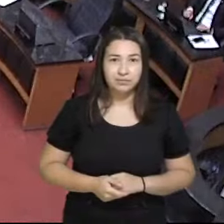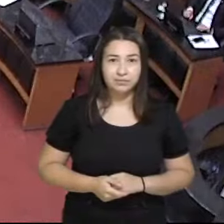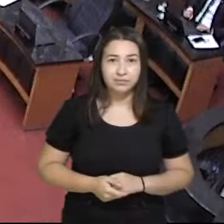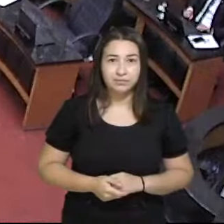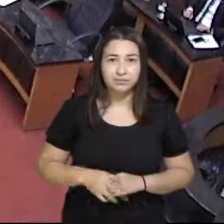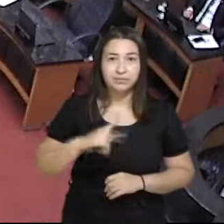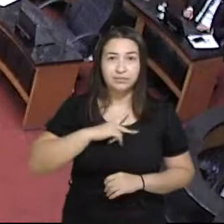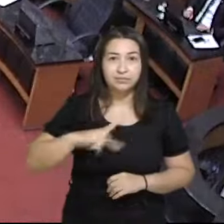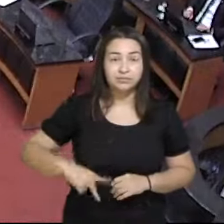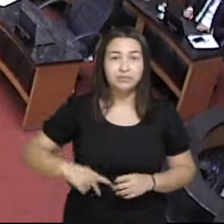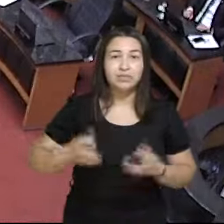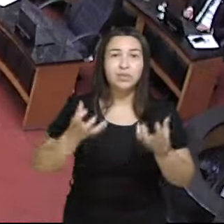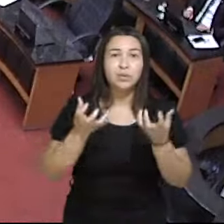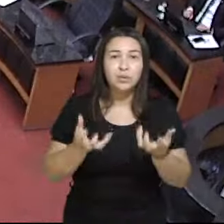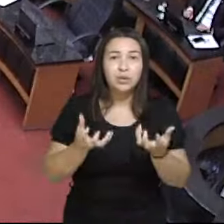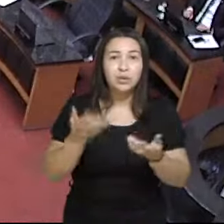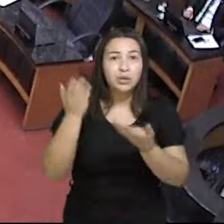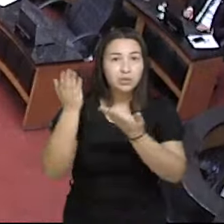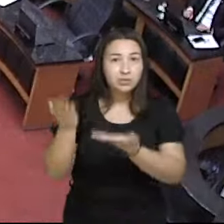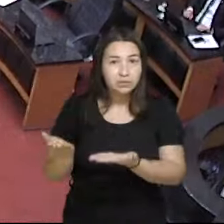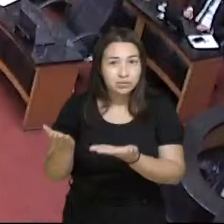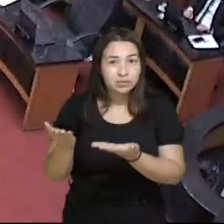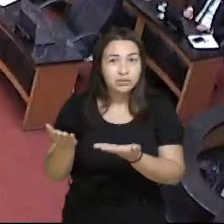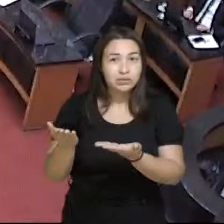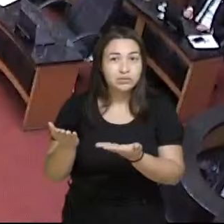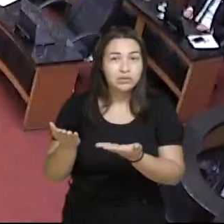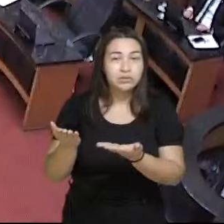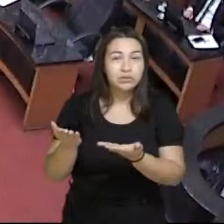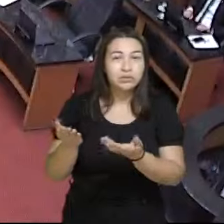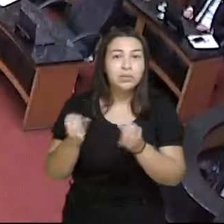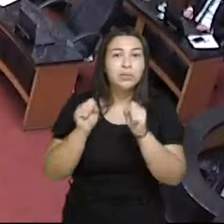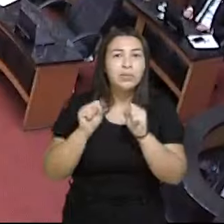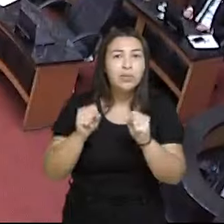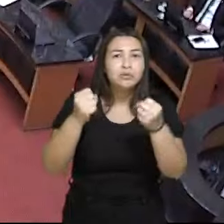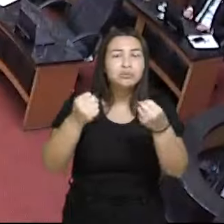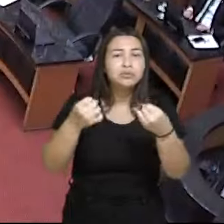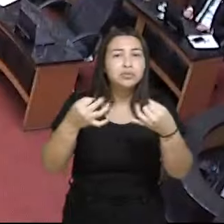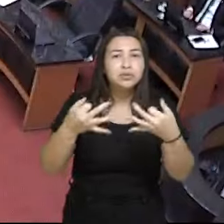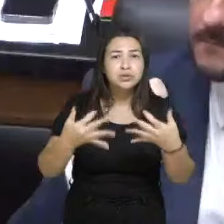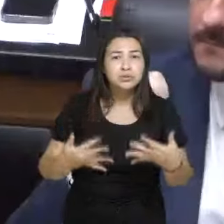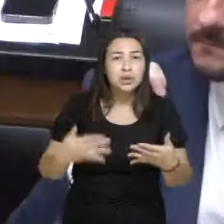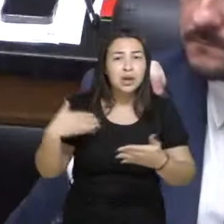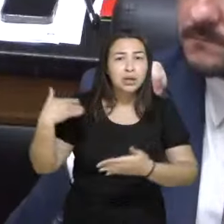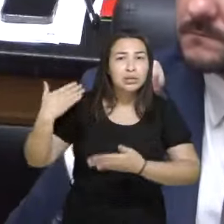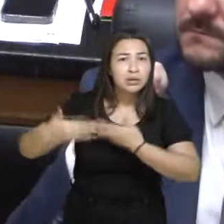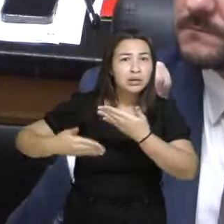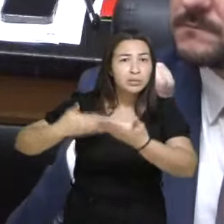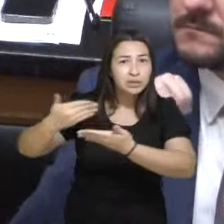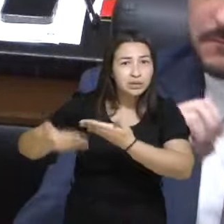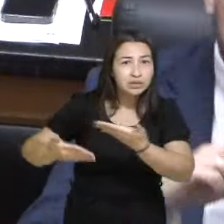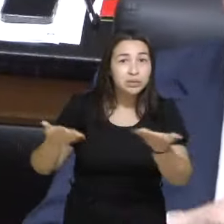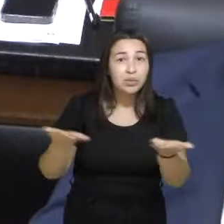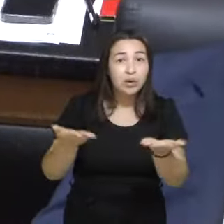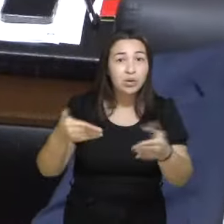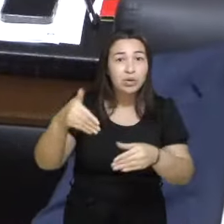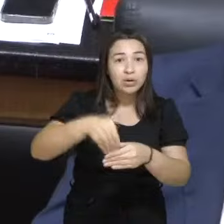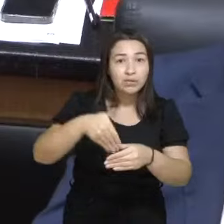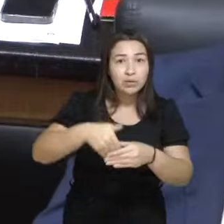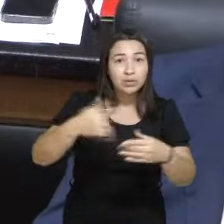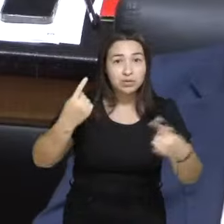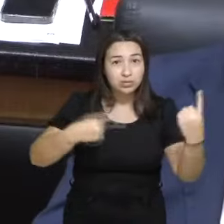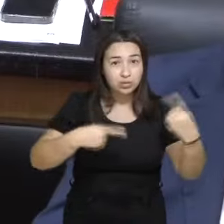Presidente, eu gostaria que Vossa Excelência explicasse a tramitação. Nós estamos agora em discussão do